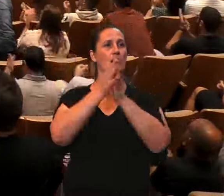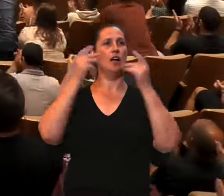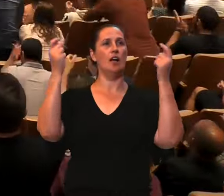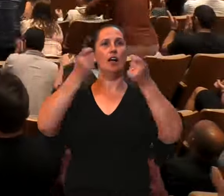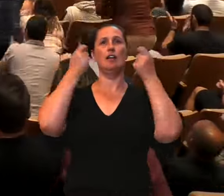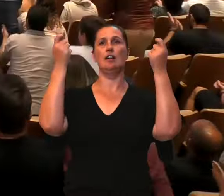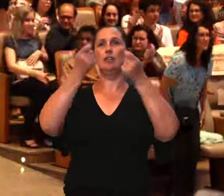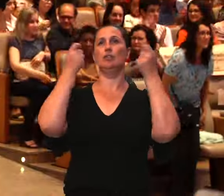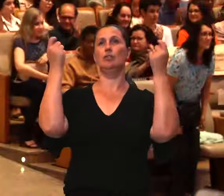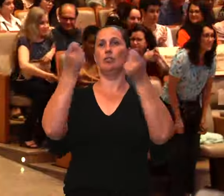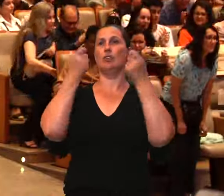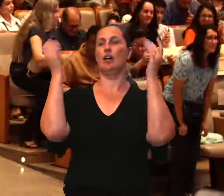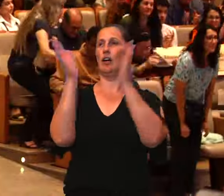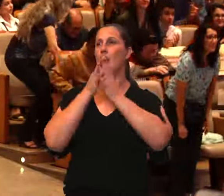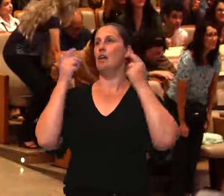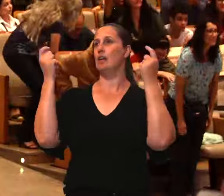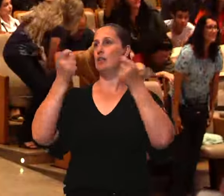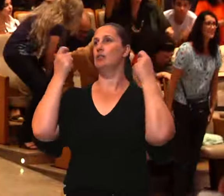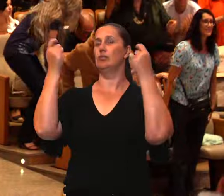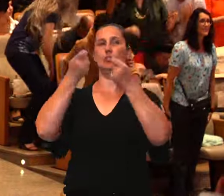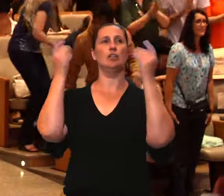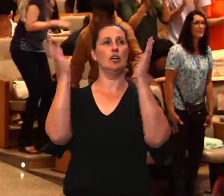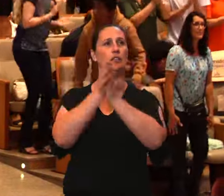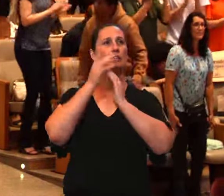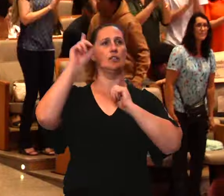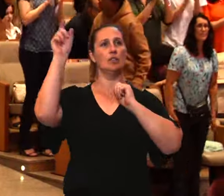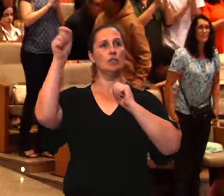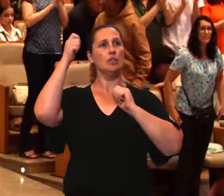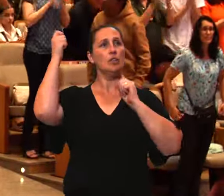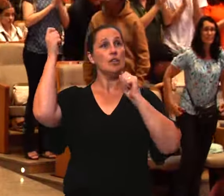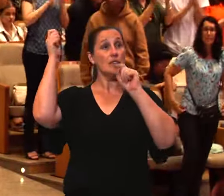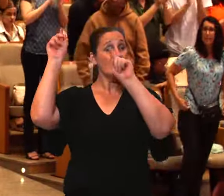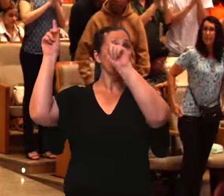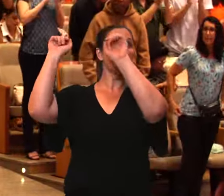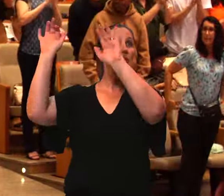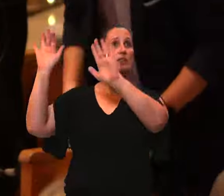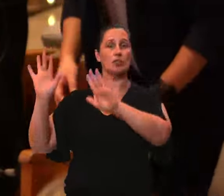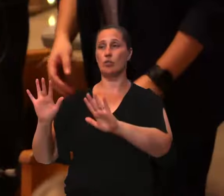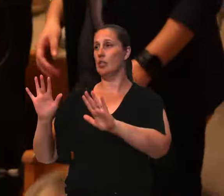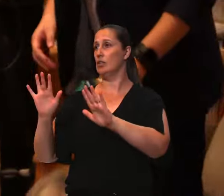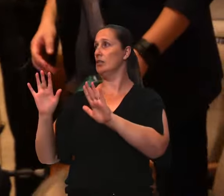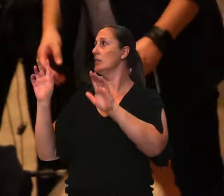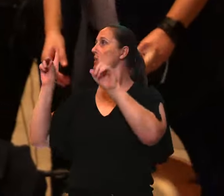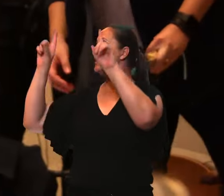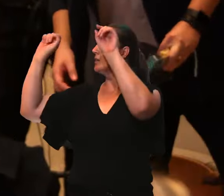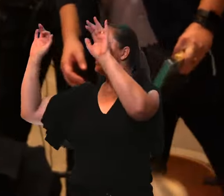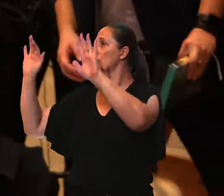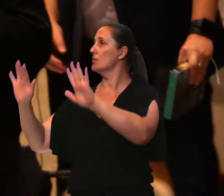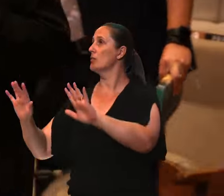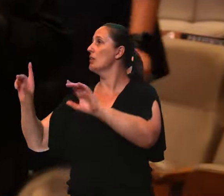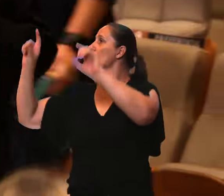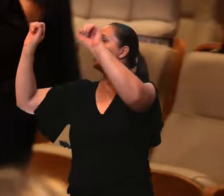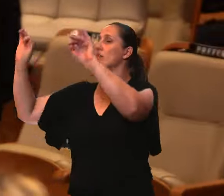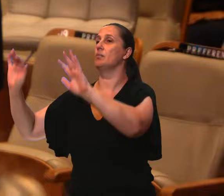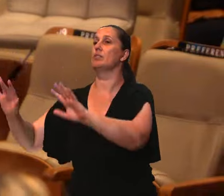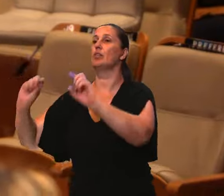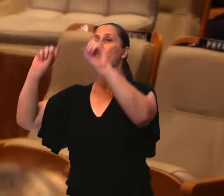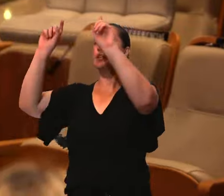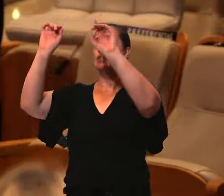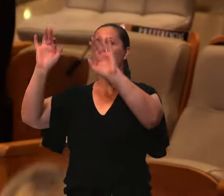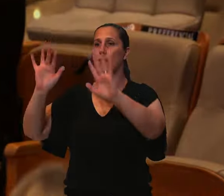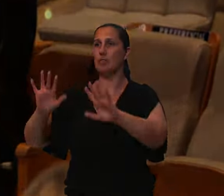aleluia aleluia Deus abençoe pega esse papel pode sentar depois Deus te abençoe Deus